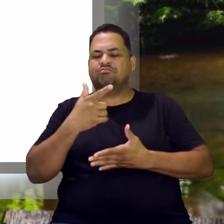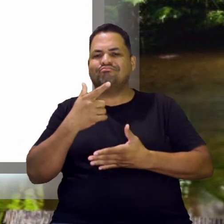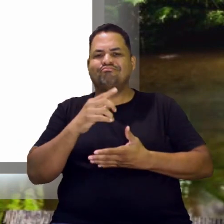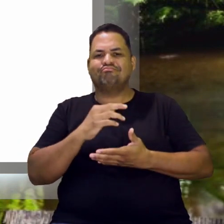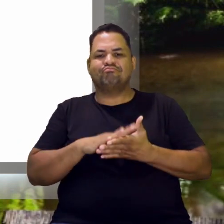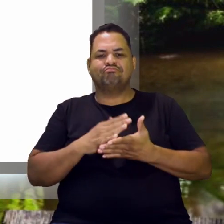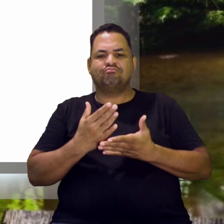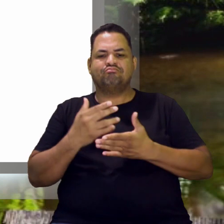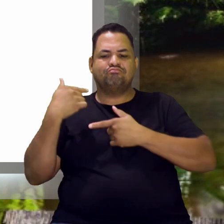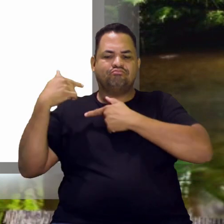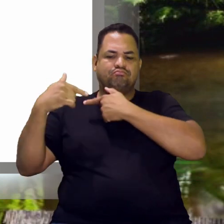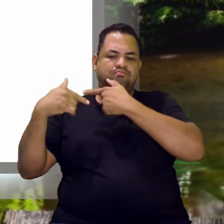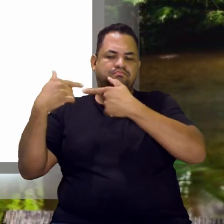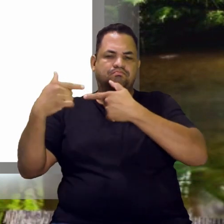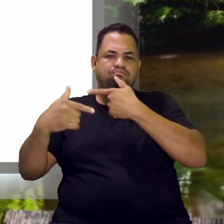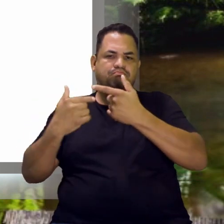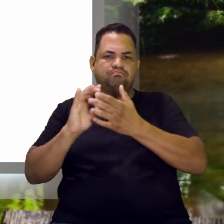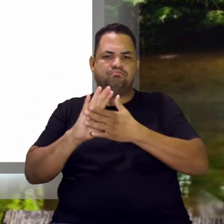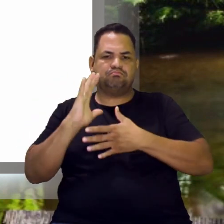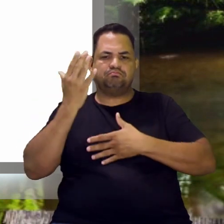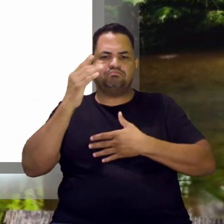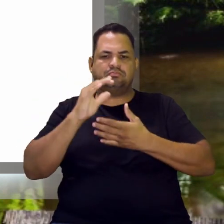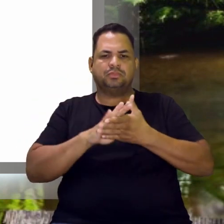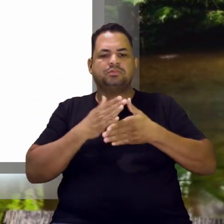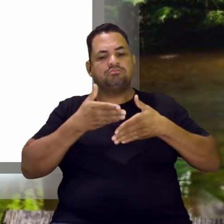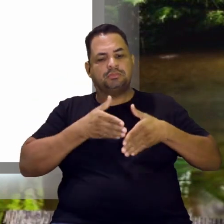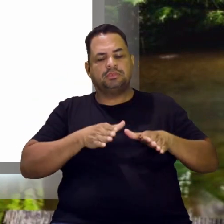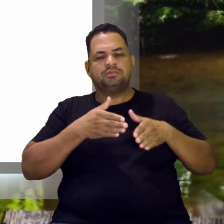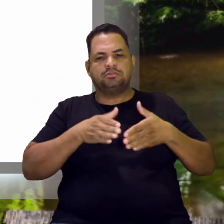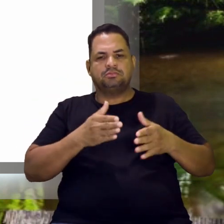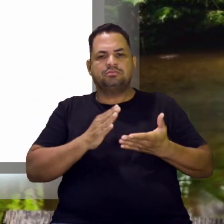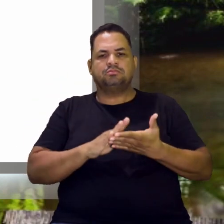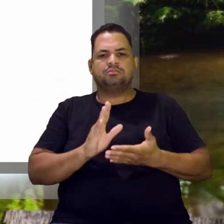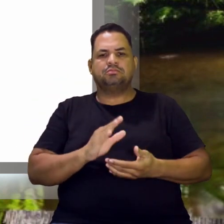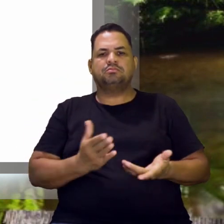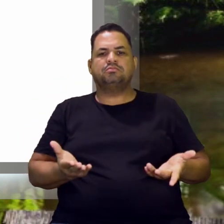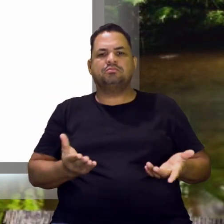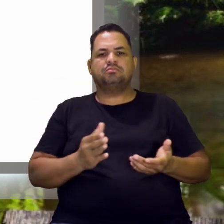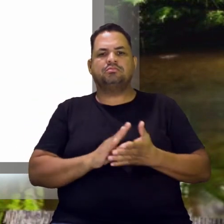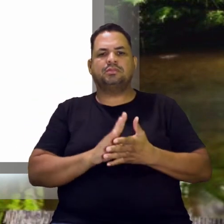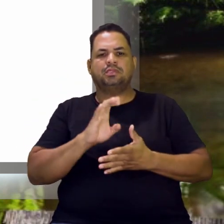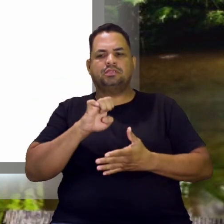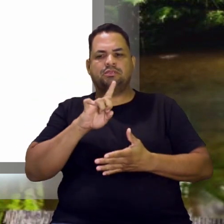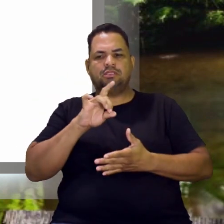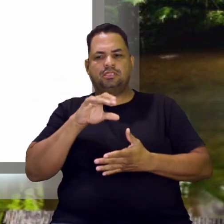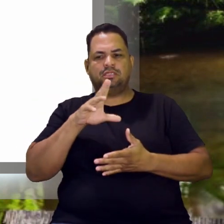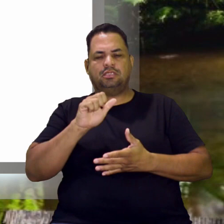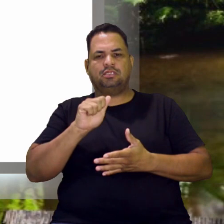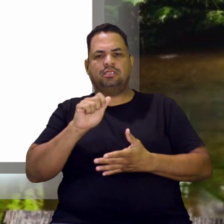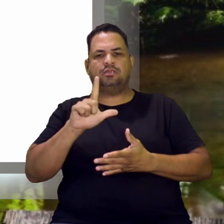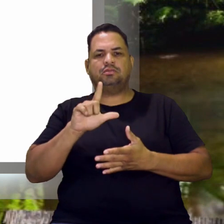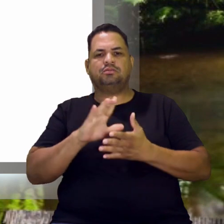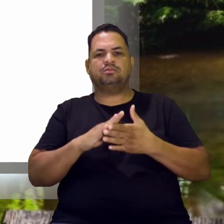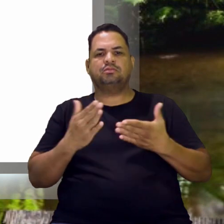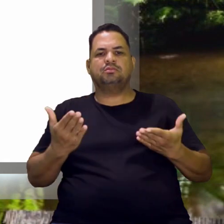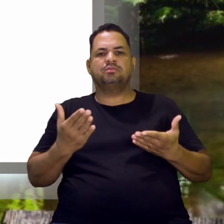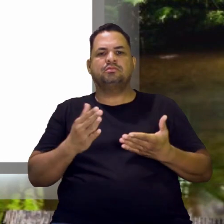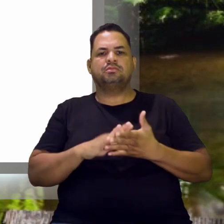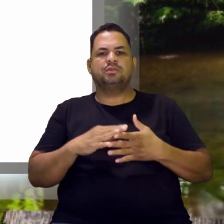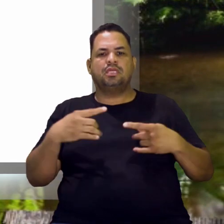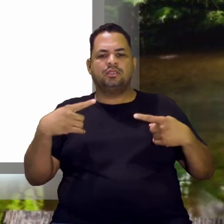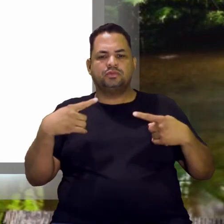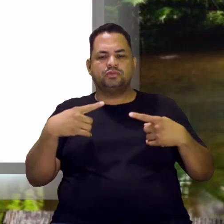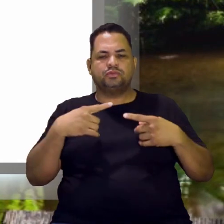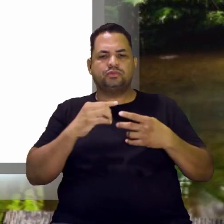um descendente capaz de produzir filhos, portanto ela é estéril. Então, quando nós temos o